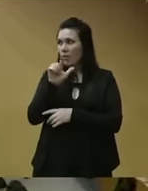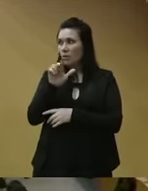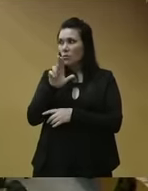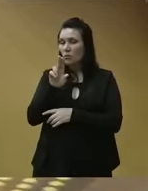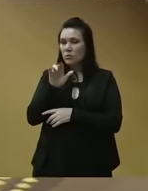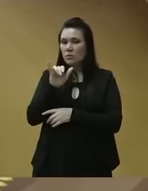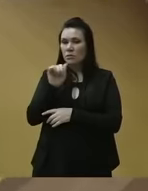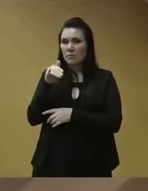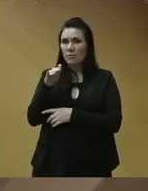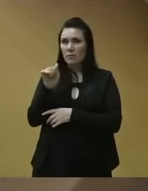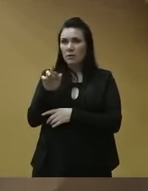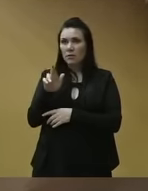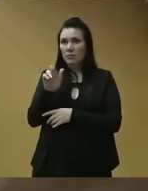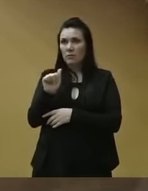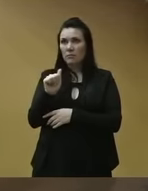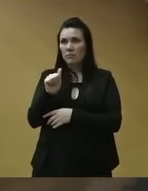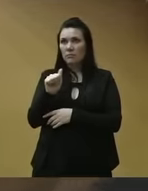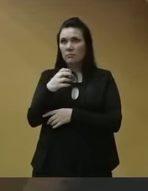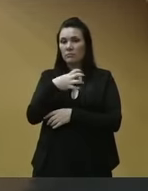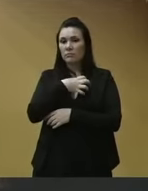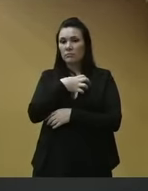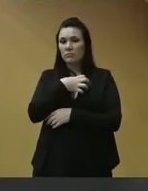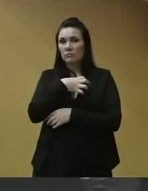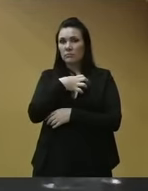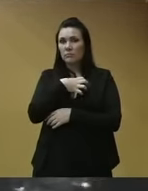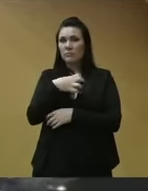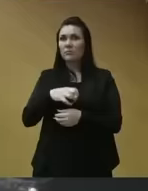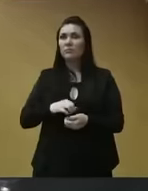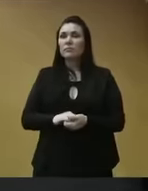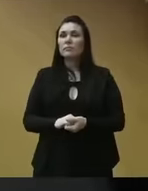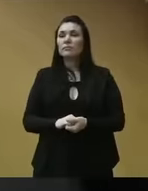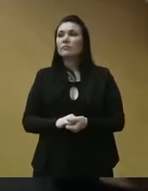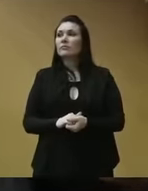Miranda, natural de Rio Grande.